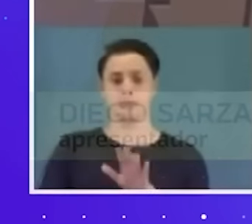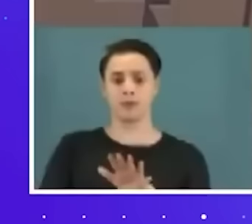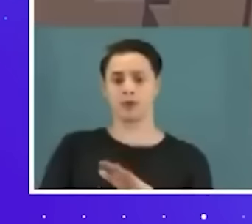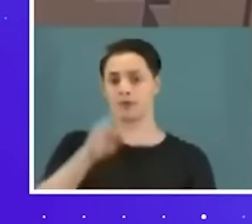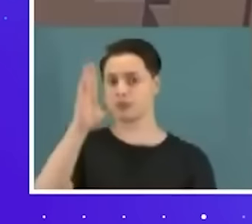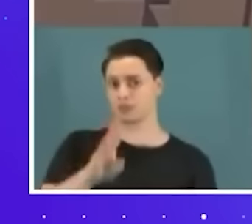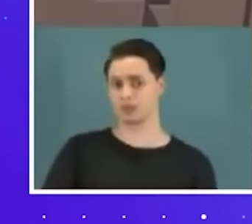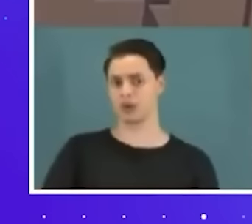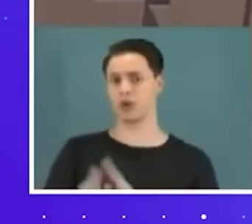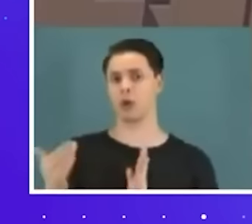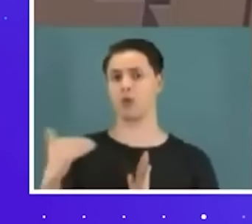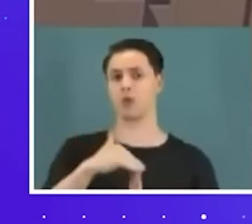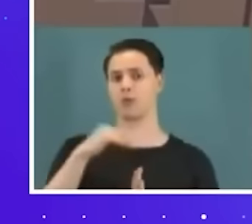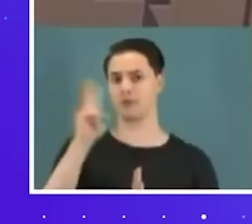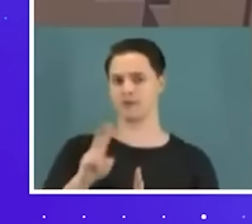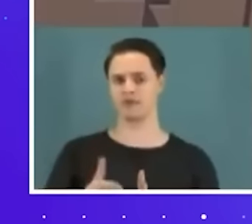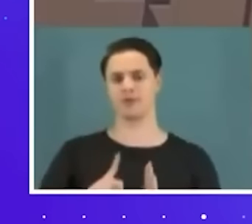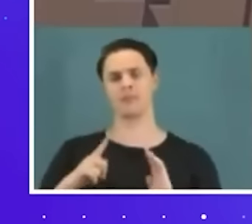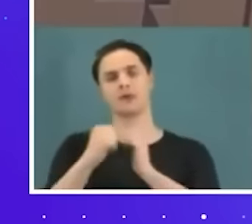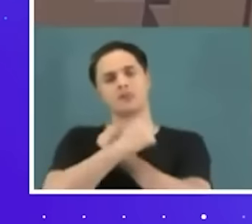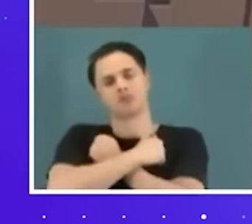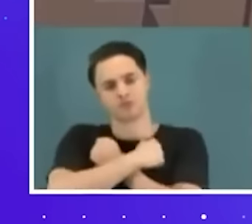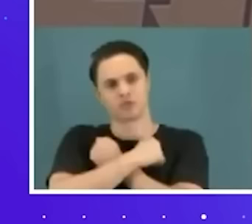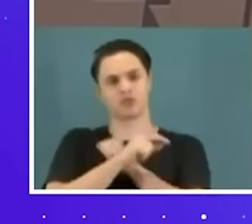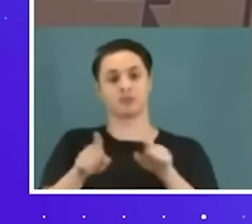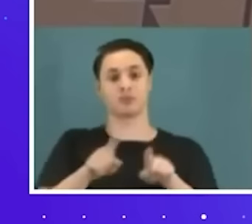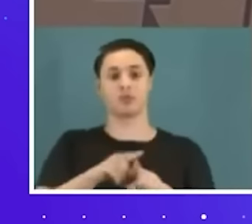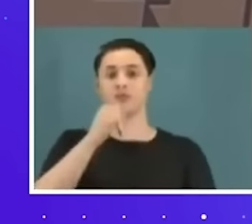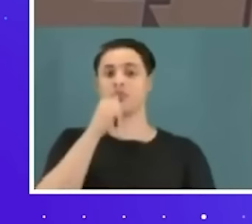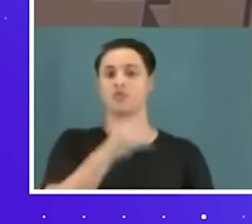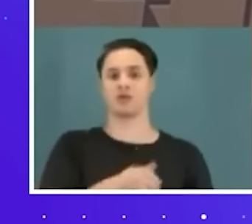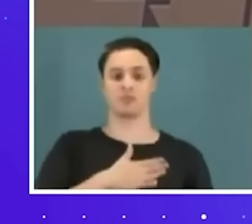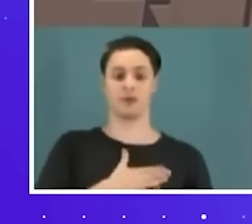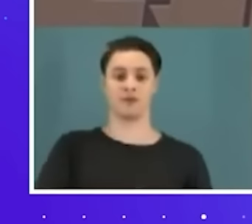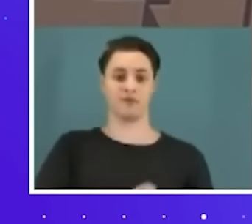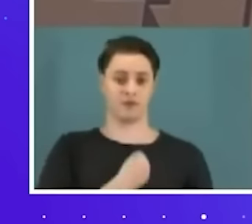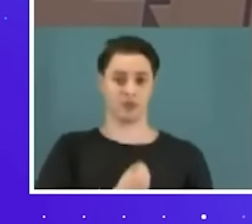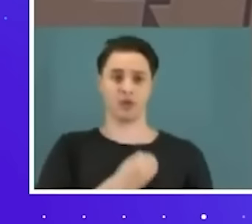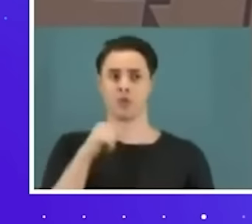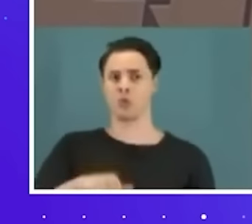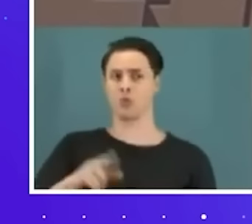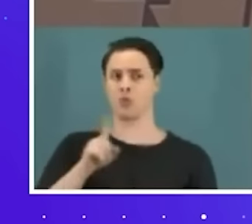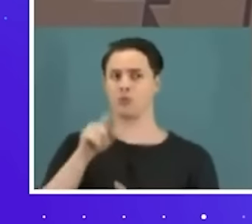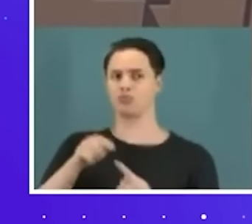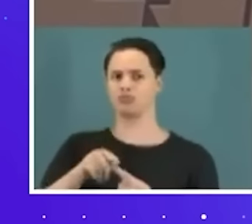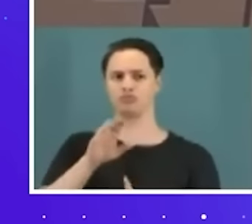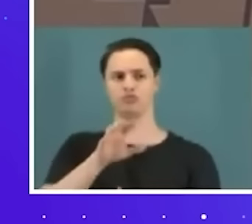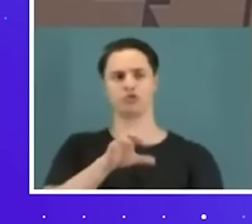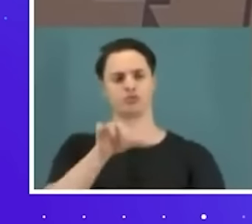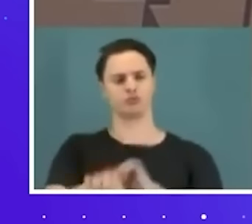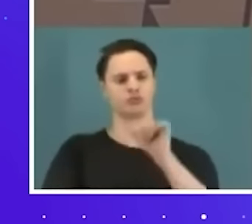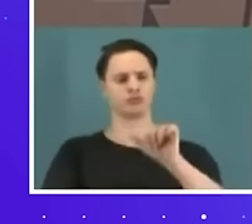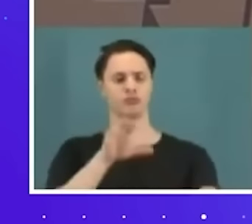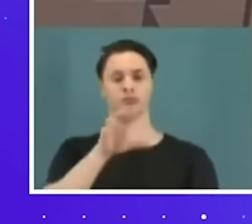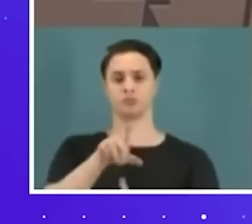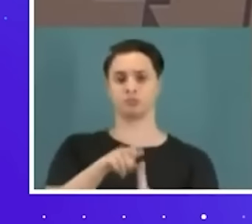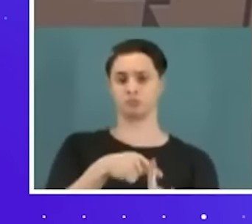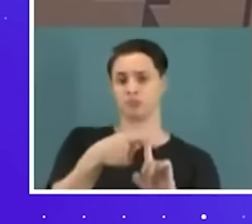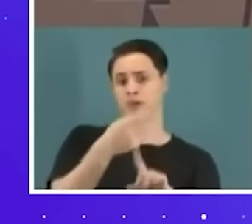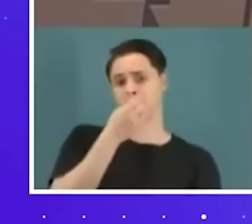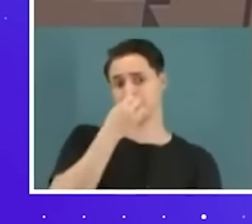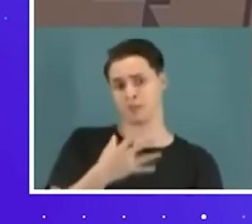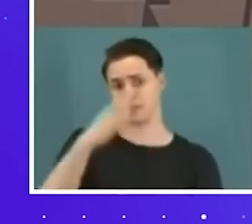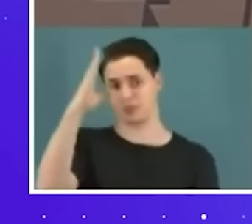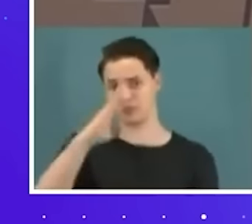uma reunião secreta de aproximadamente 2 horas com esse que aparece aí no seu vídeo joh textor dono da saf Botafogo o dirigente foi à